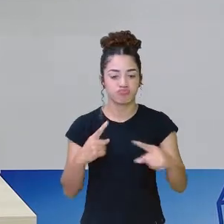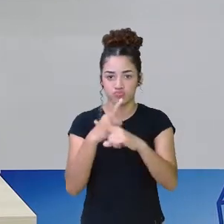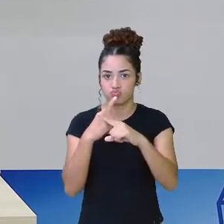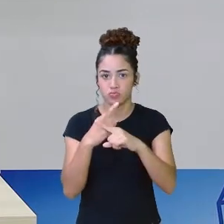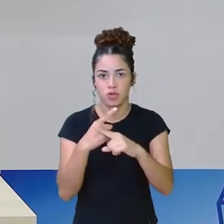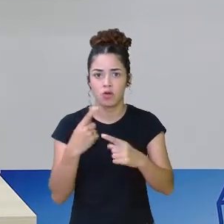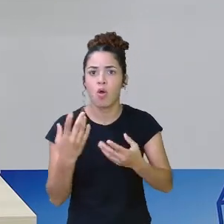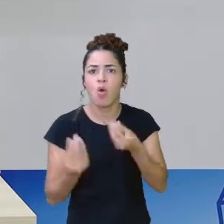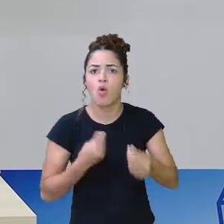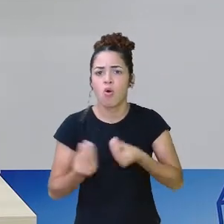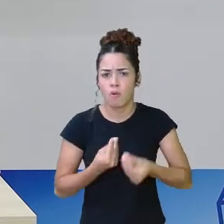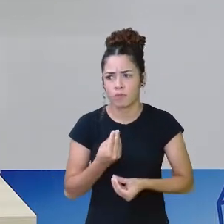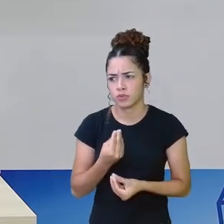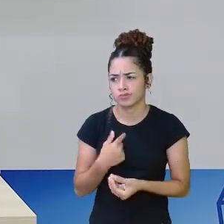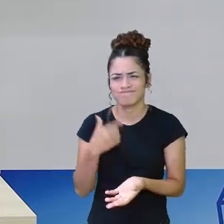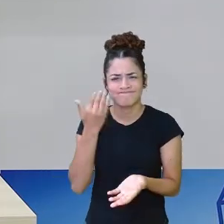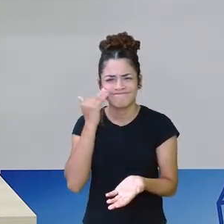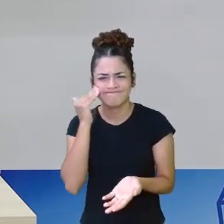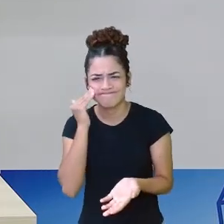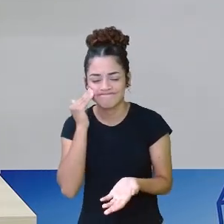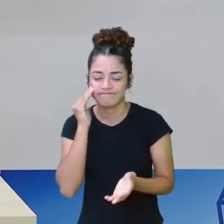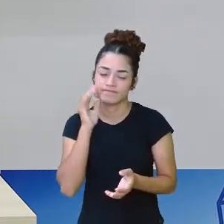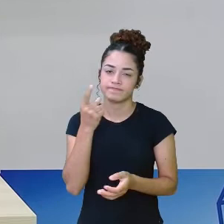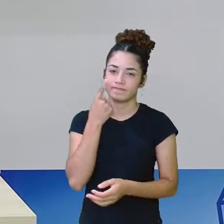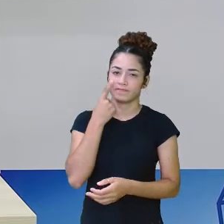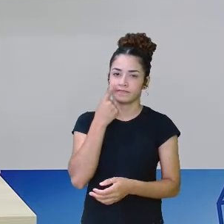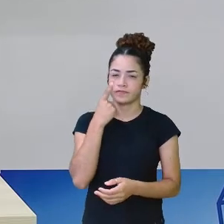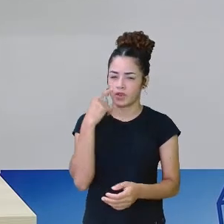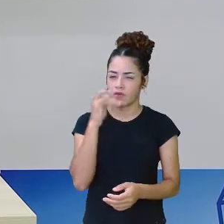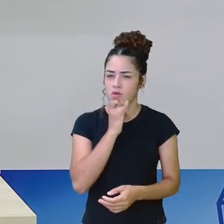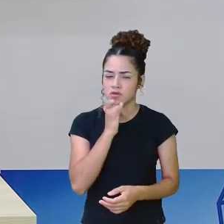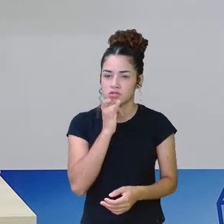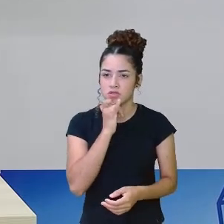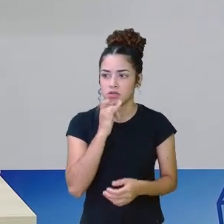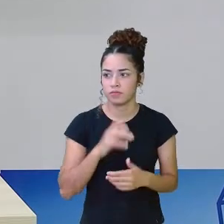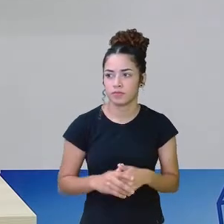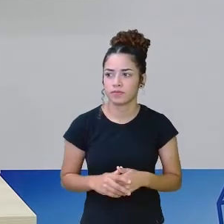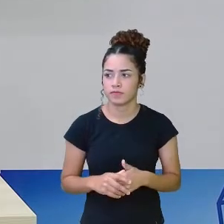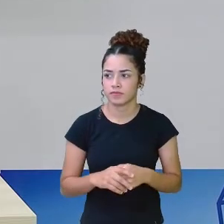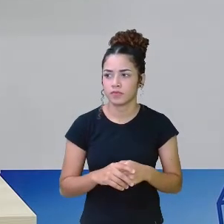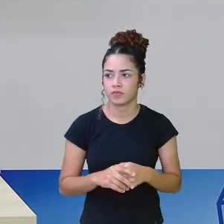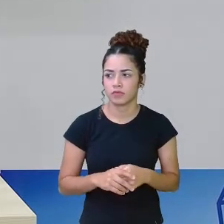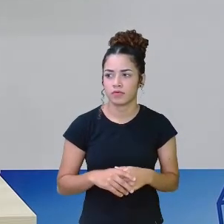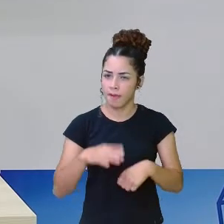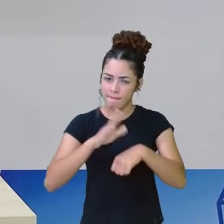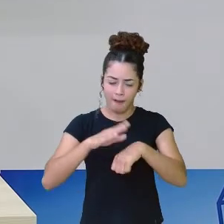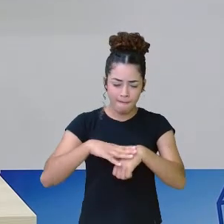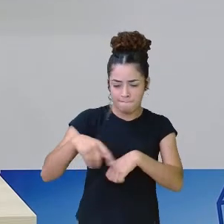mostrar. Inclusive, eu tenho na imagem, mas vou fazer à mão mesmo. A professora